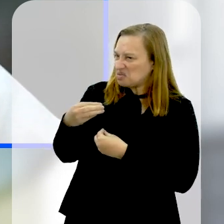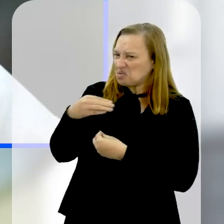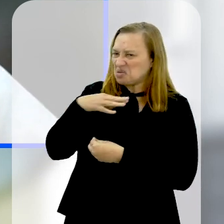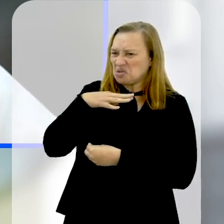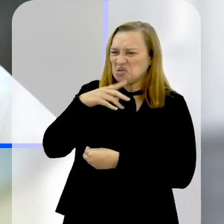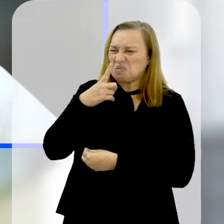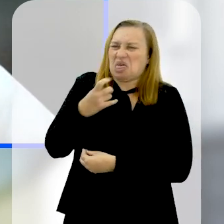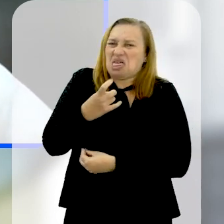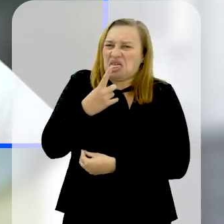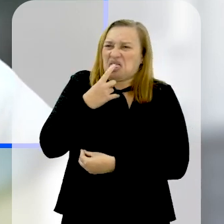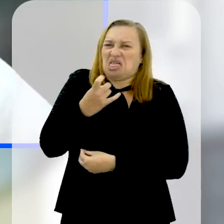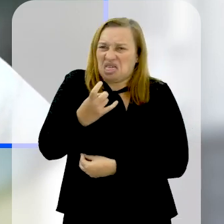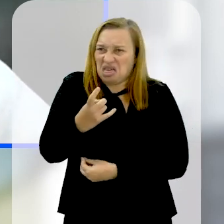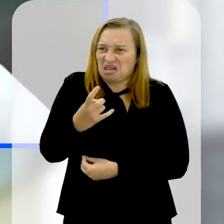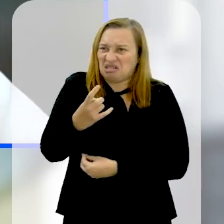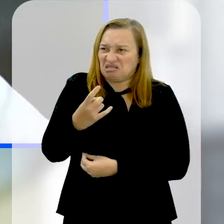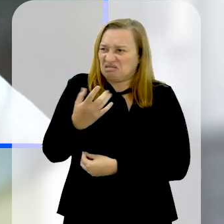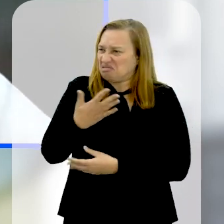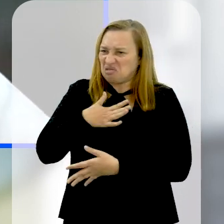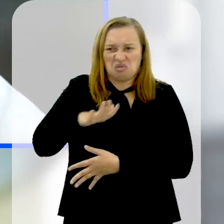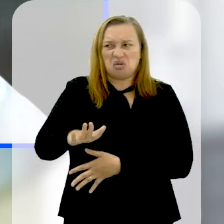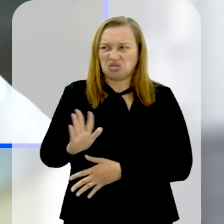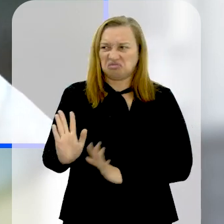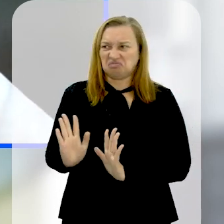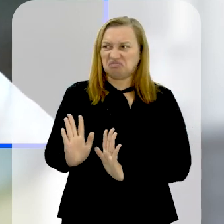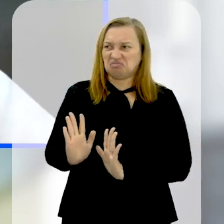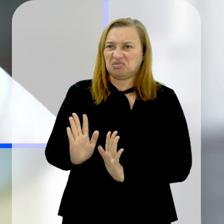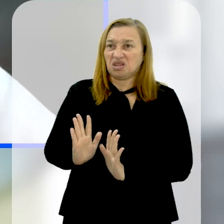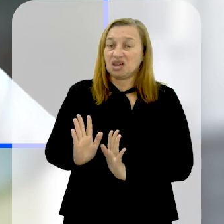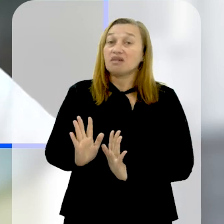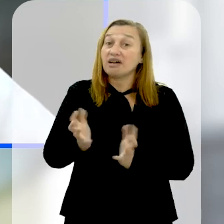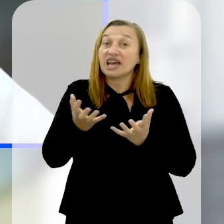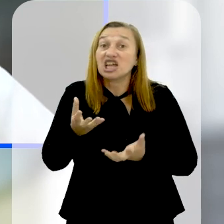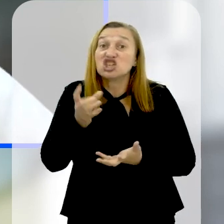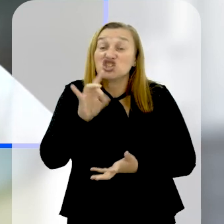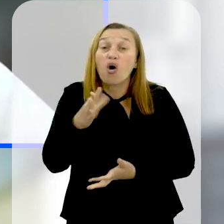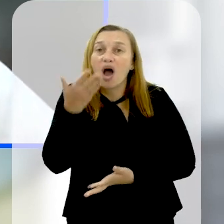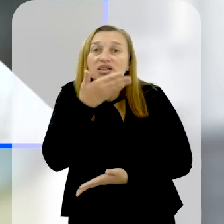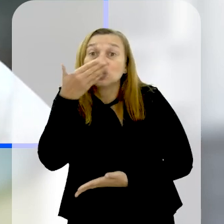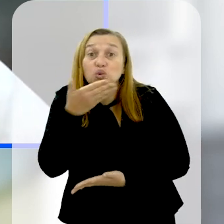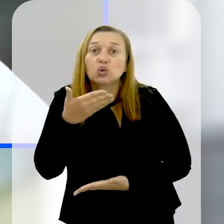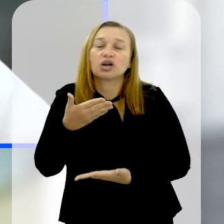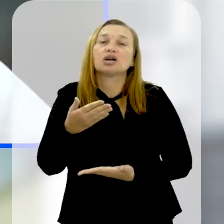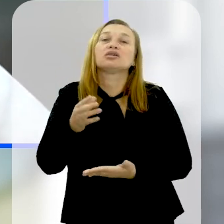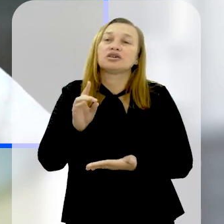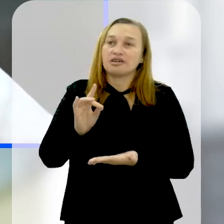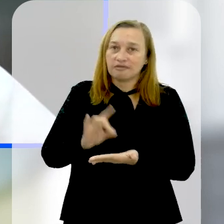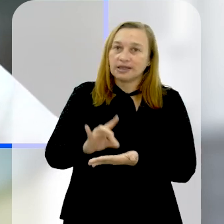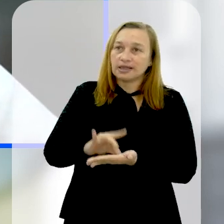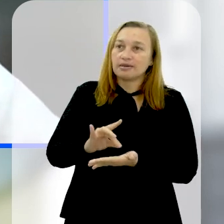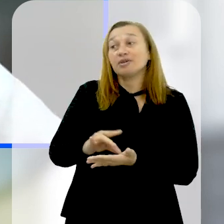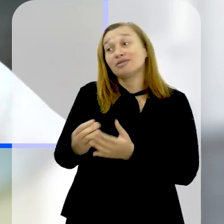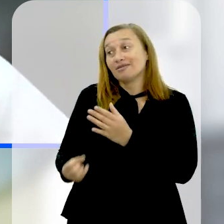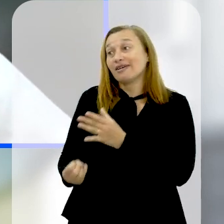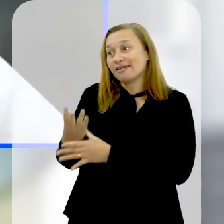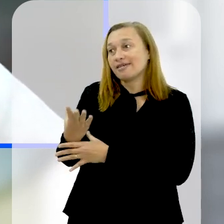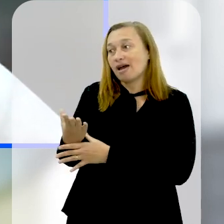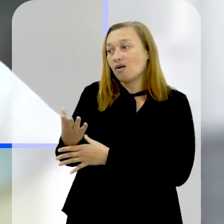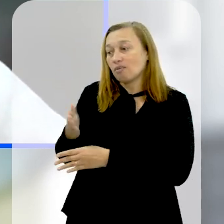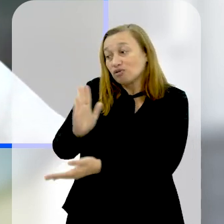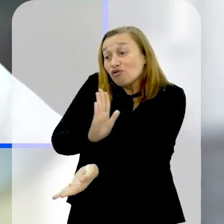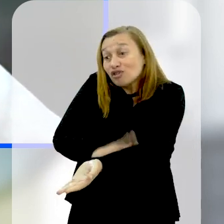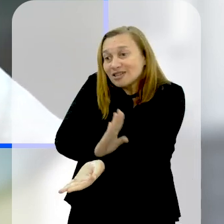azedo agora que não tem graça, sabe? A verdade é essa. Então você cria um